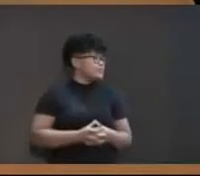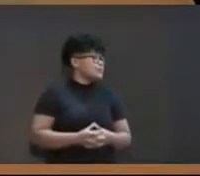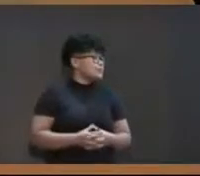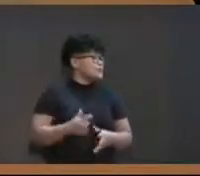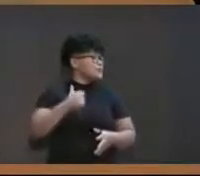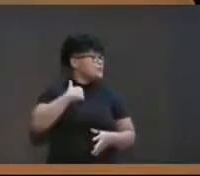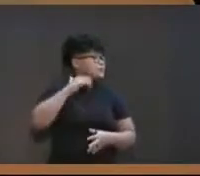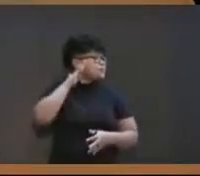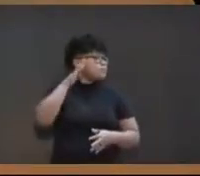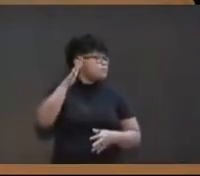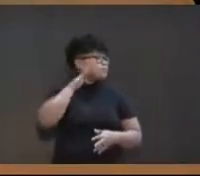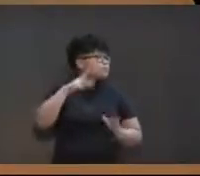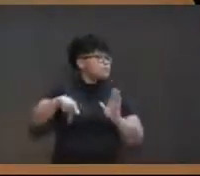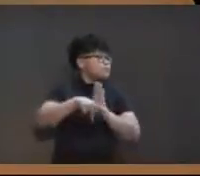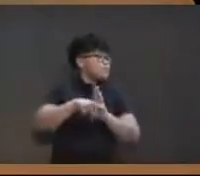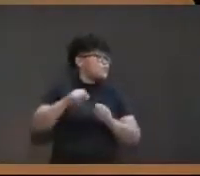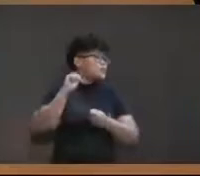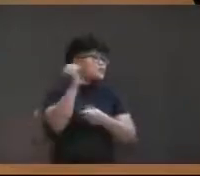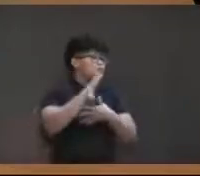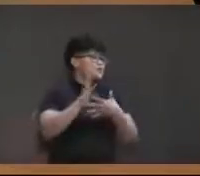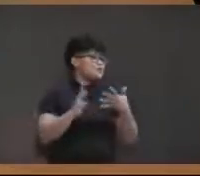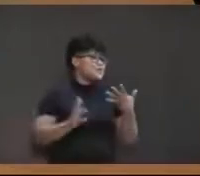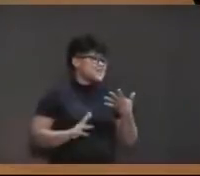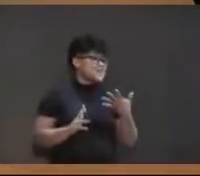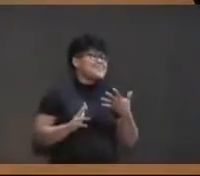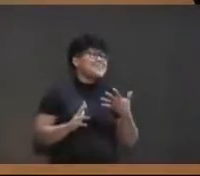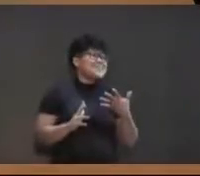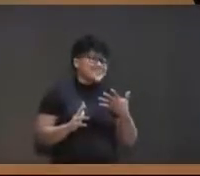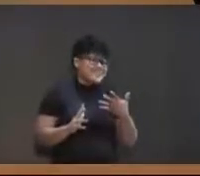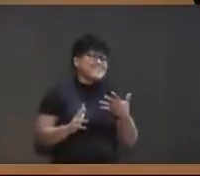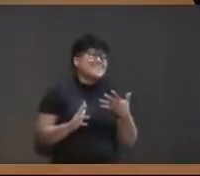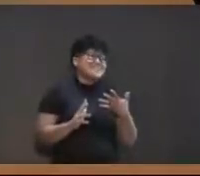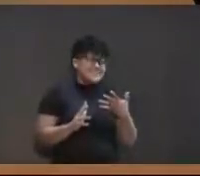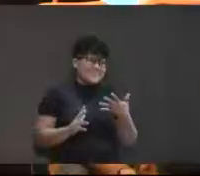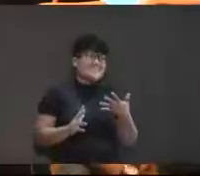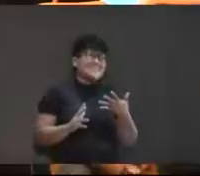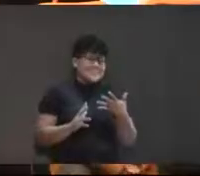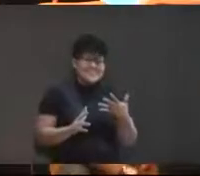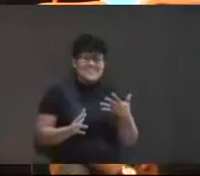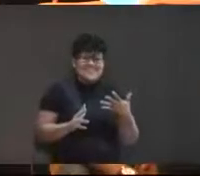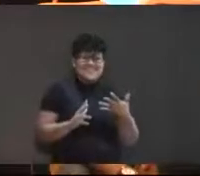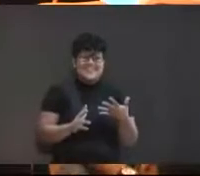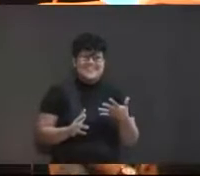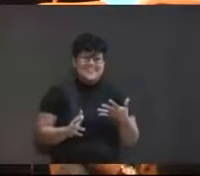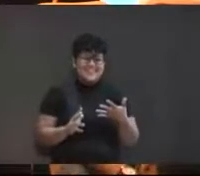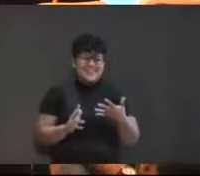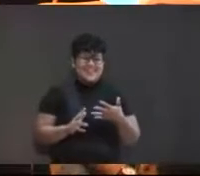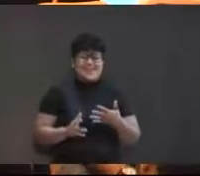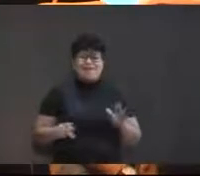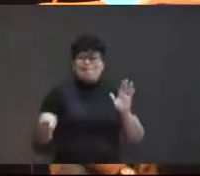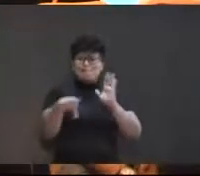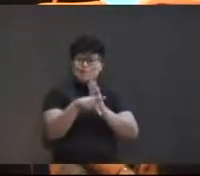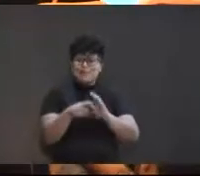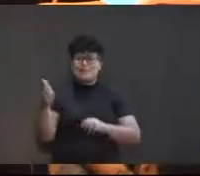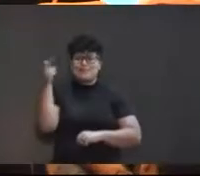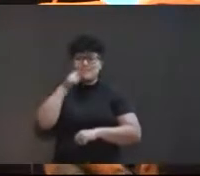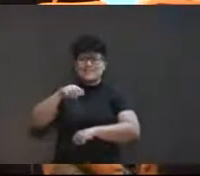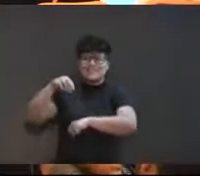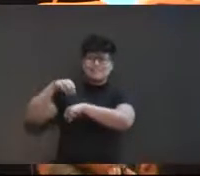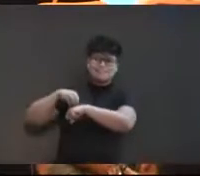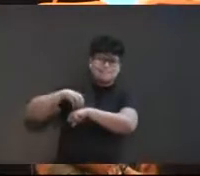fiquei pensando no pessoal de libras deve ter sofrido muito para para trás demitir